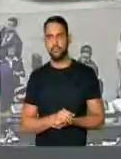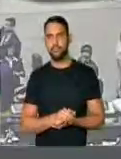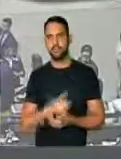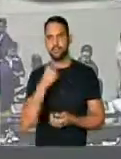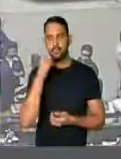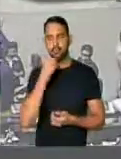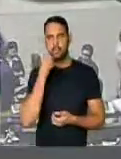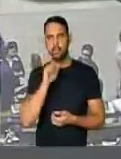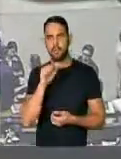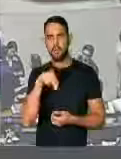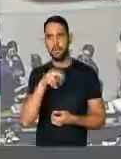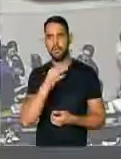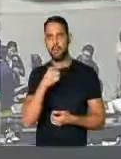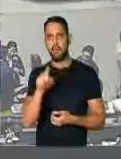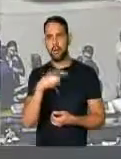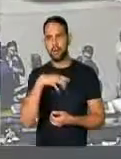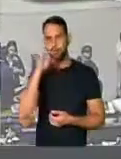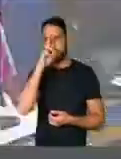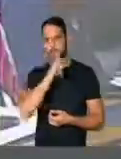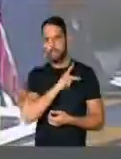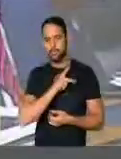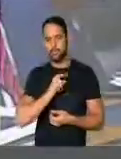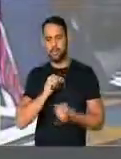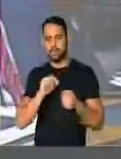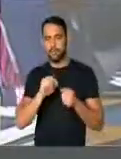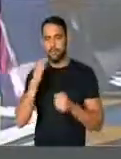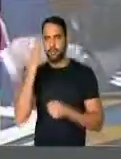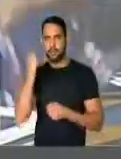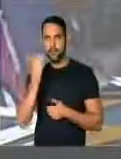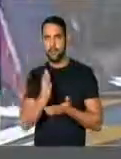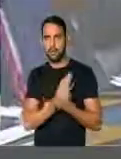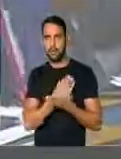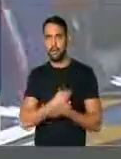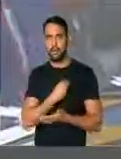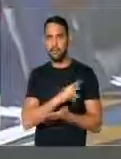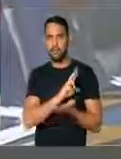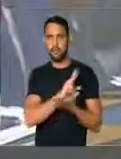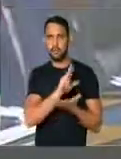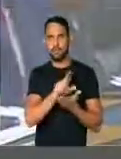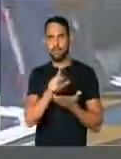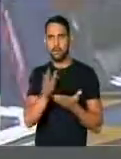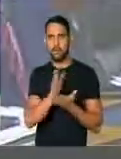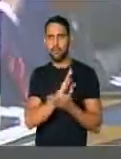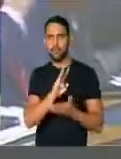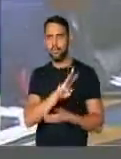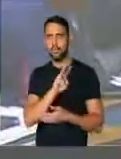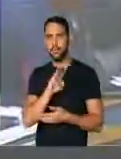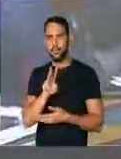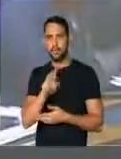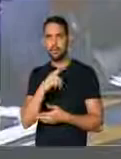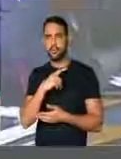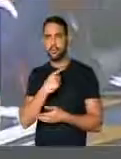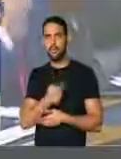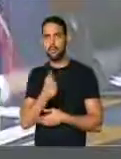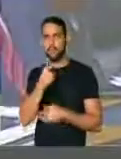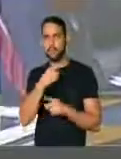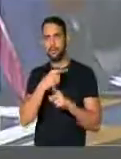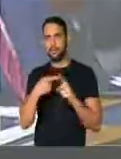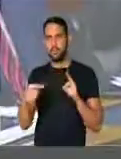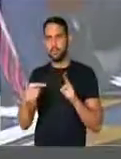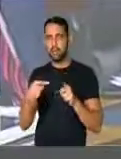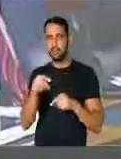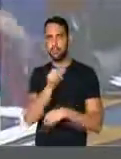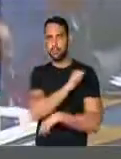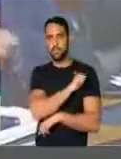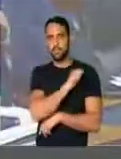Deputado André Amaral. Senhor presidente, eu fiquei sabendo através de vários sites que menos da metade